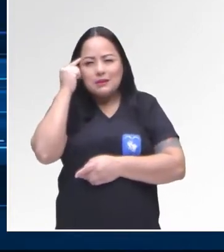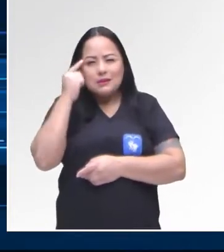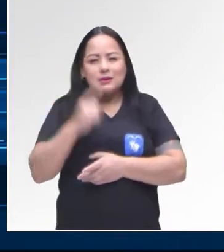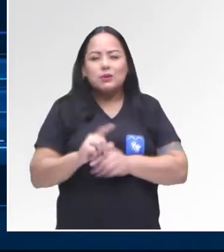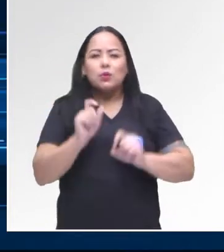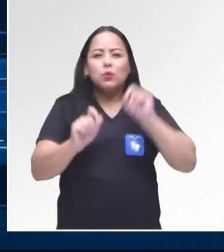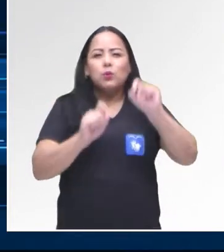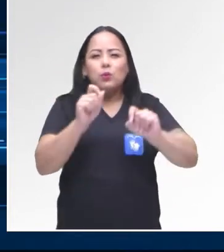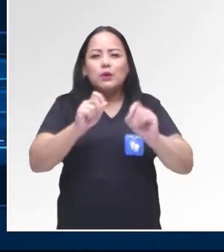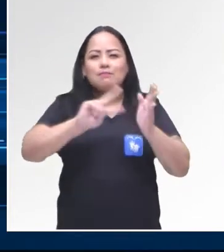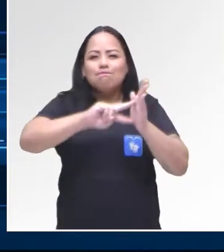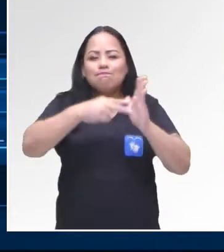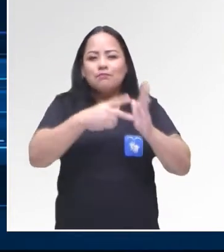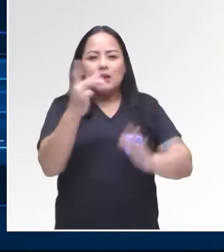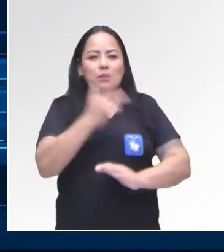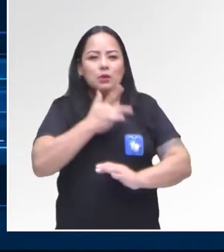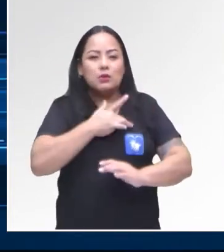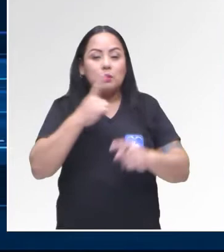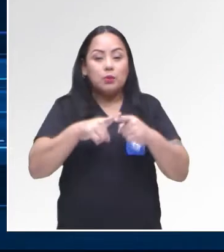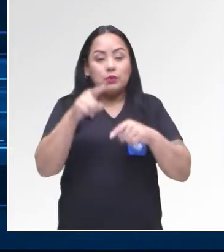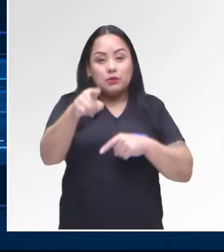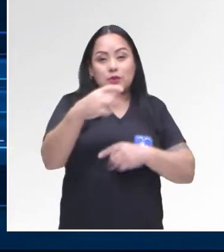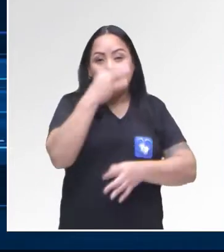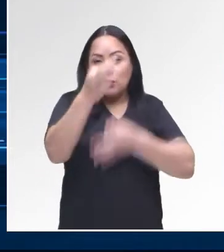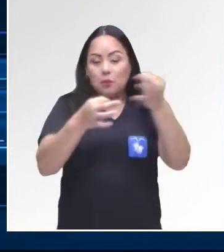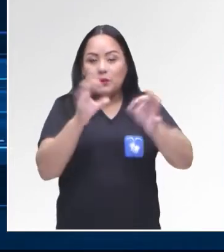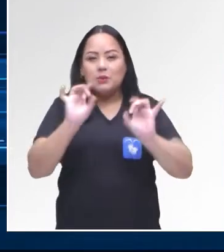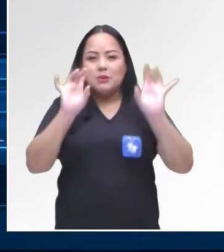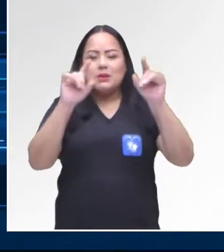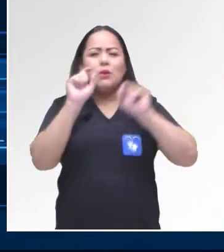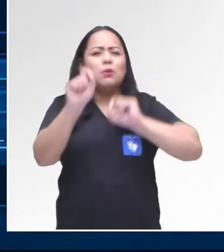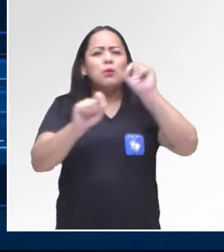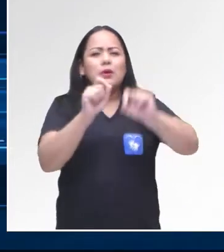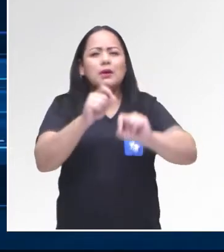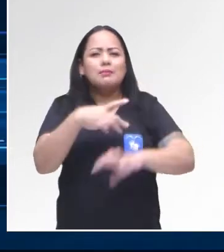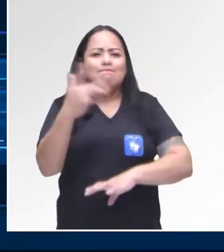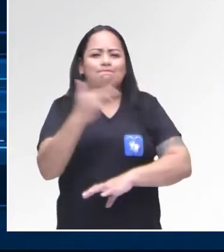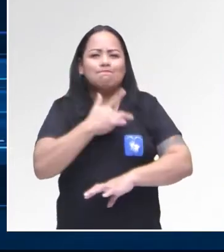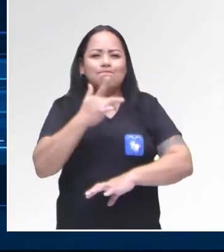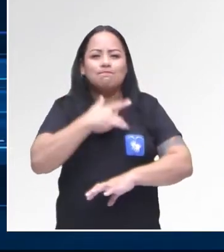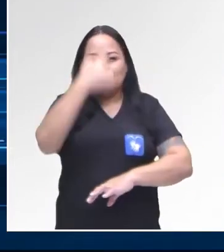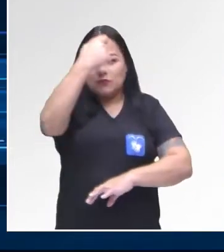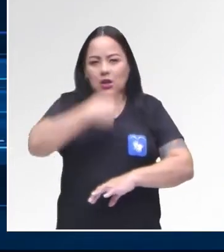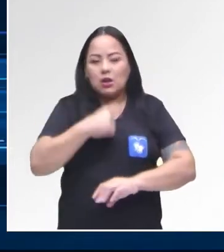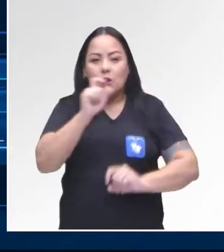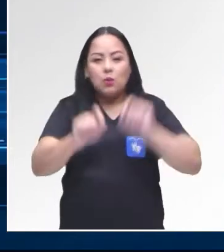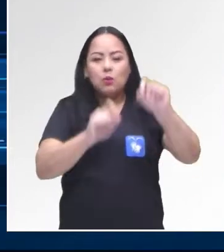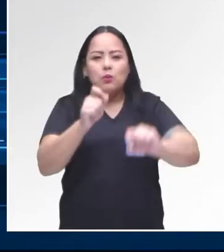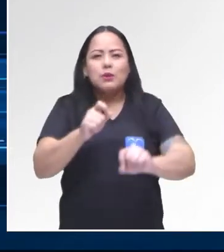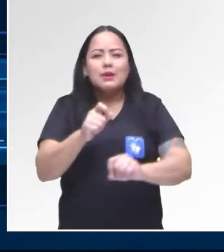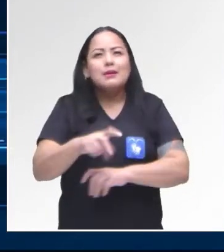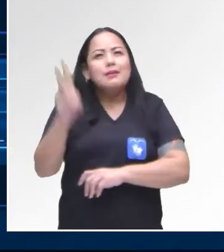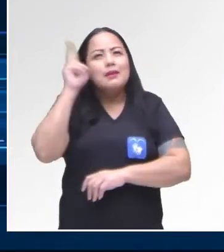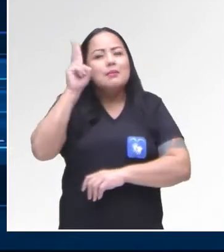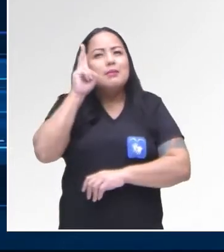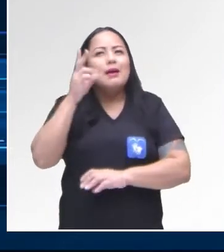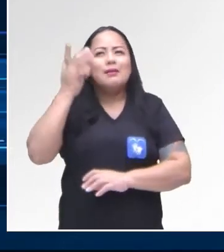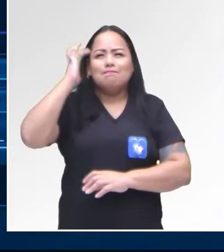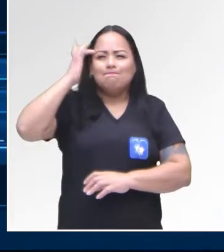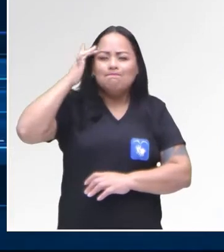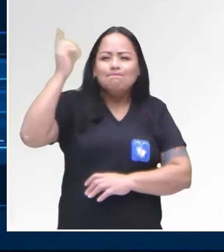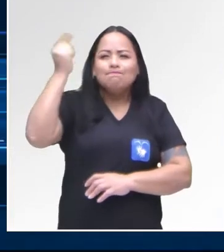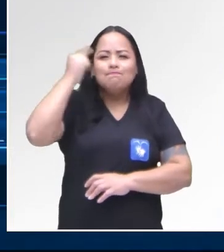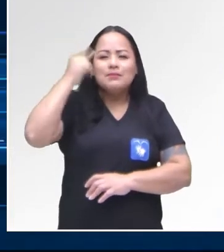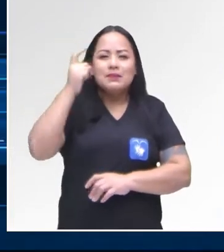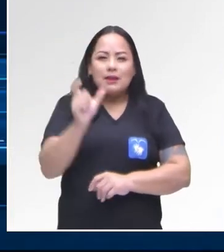ser romântico para você especialmente? O que é ser romântico? O que você consegue resgatar? A